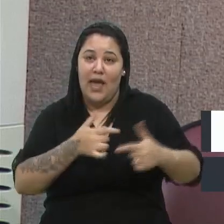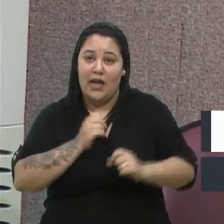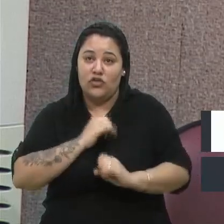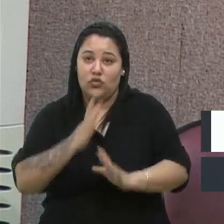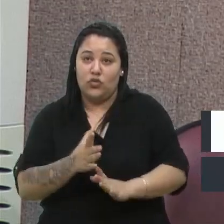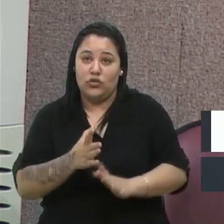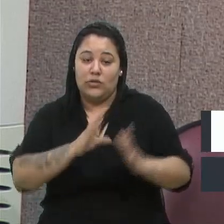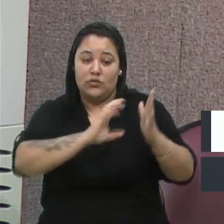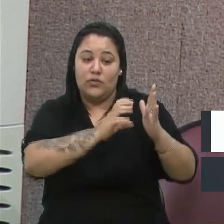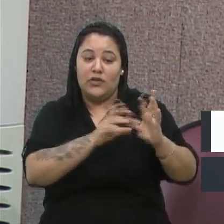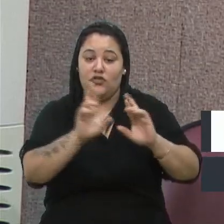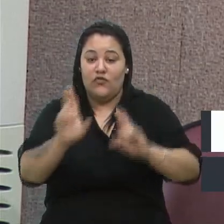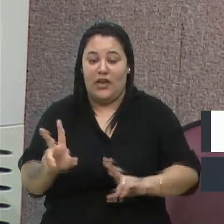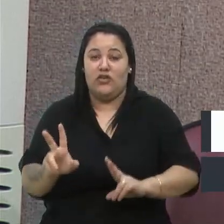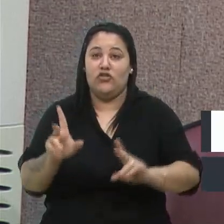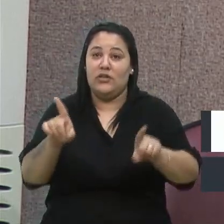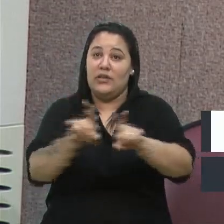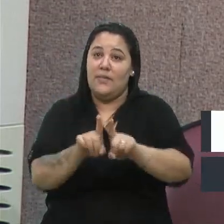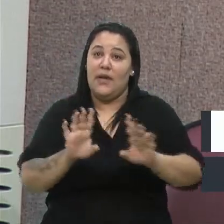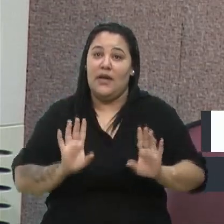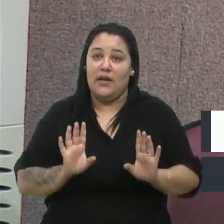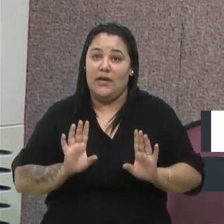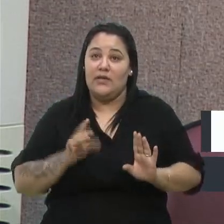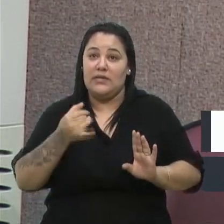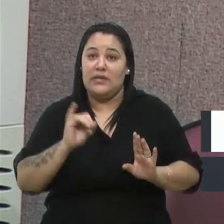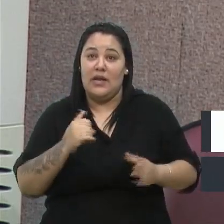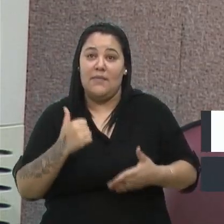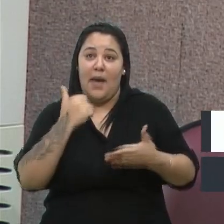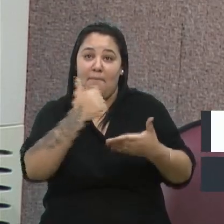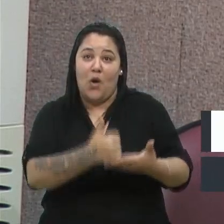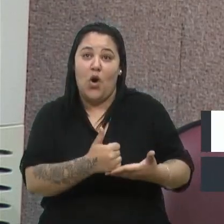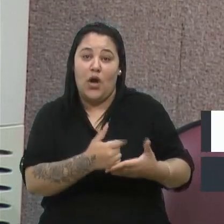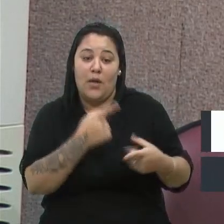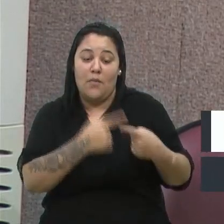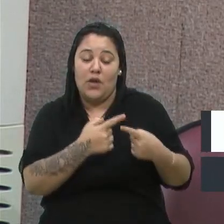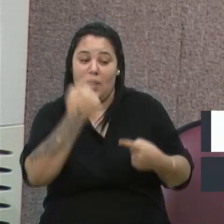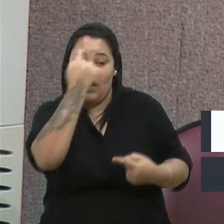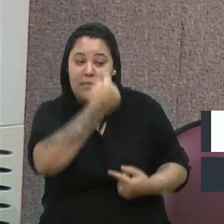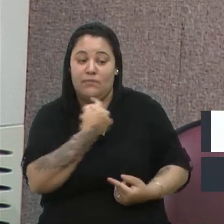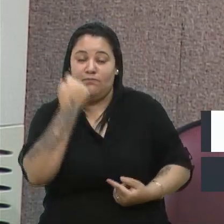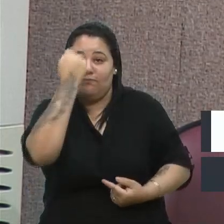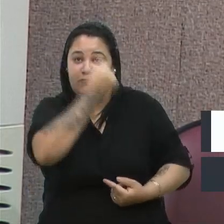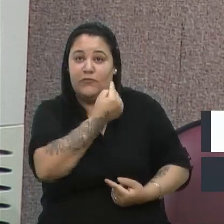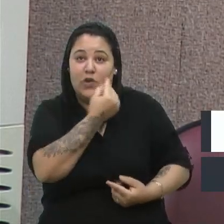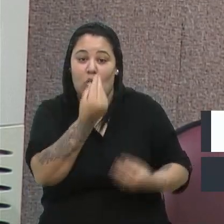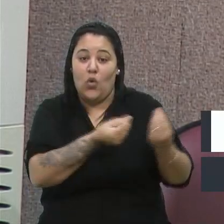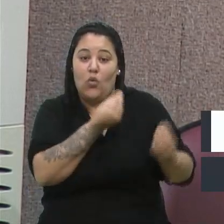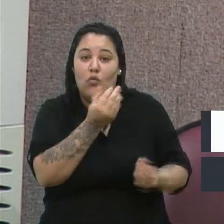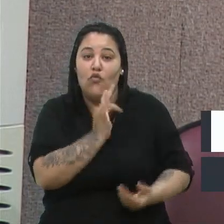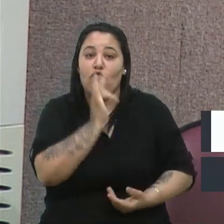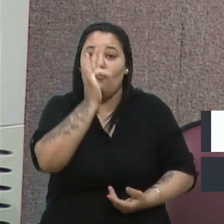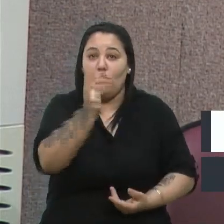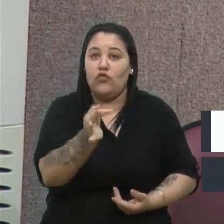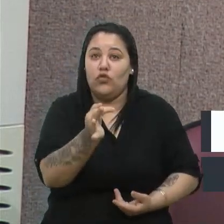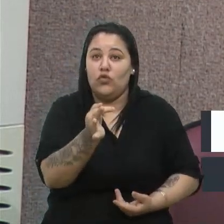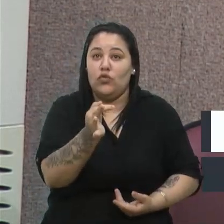partidos diferentes, eu e ele também. Se ele me apoia, porque talvez ele me enxergue como um futuro